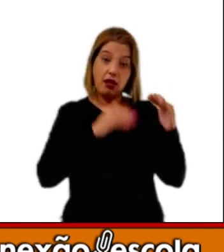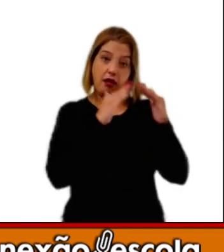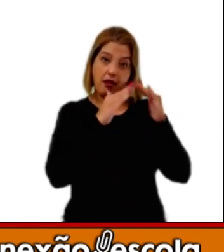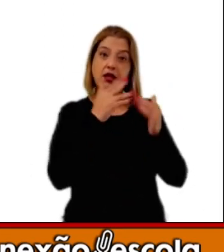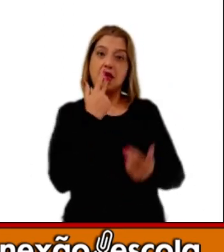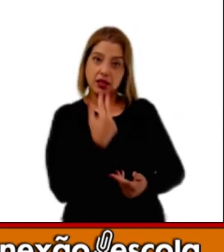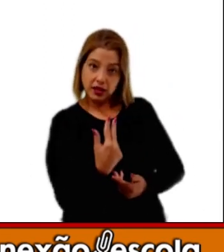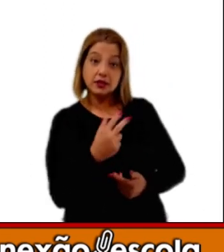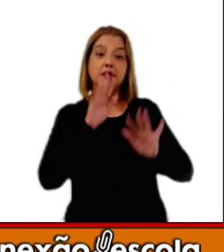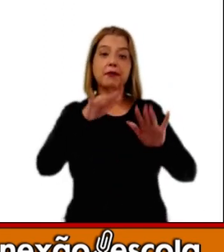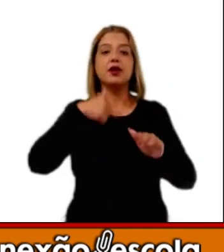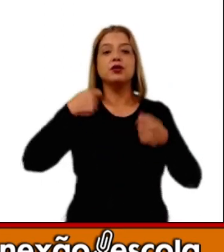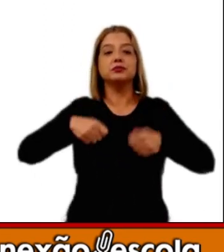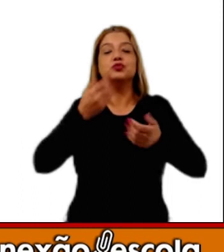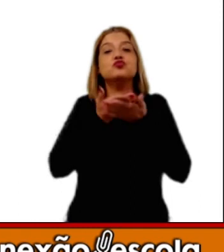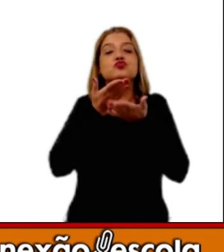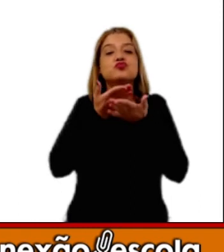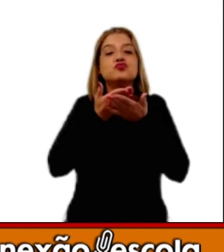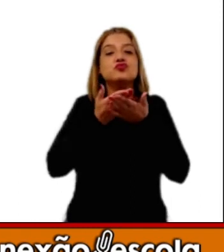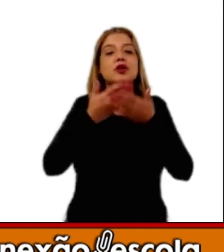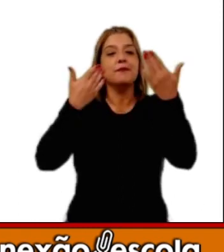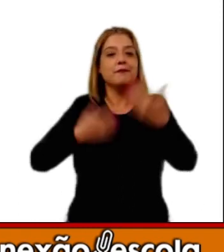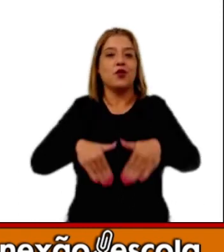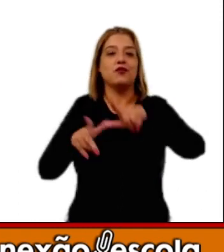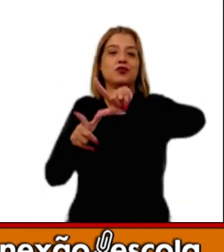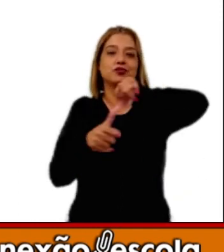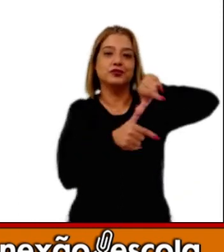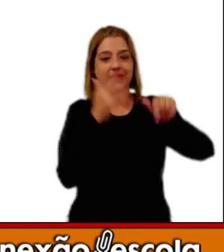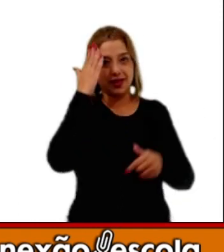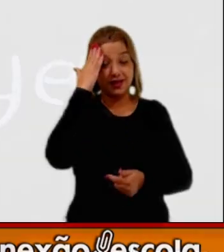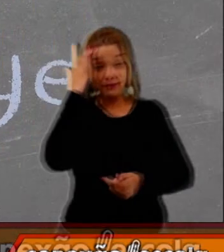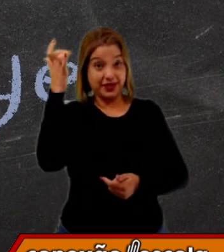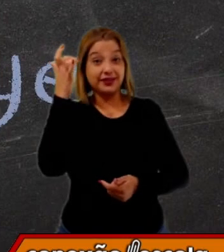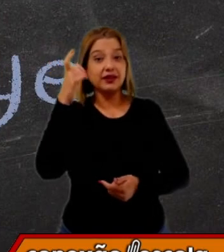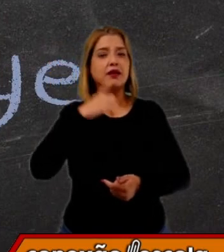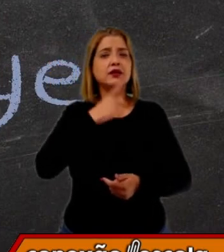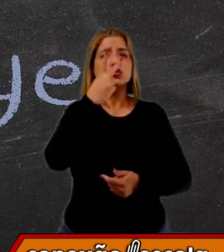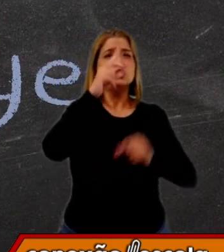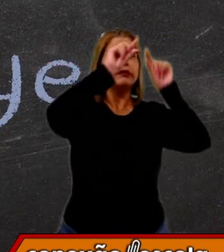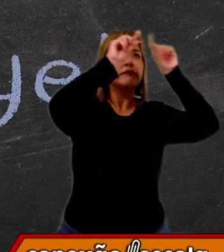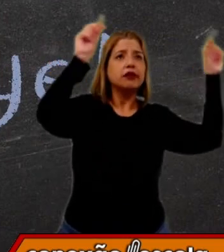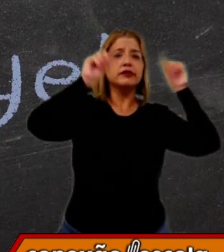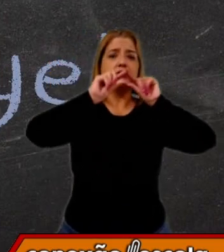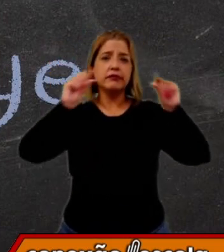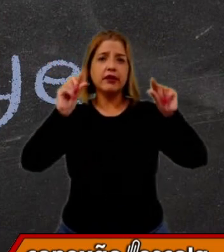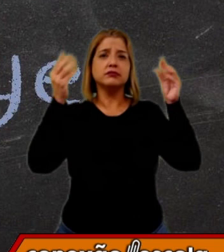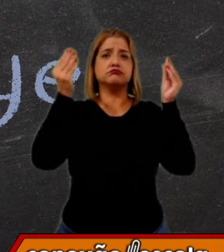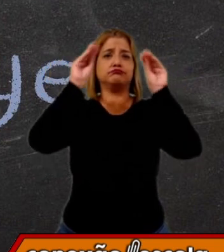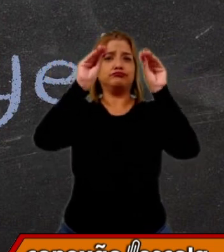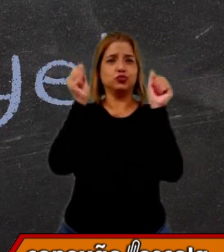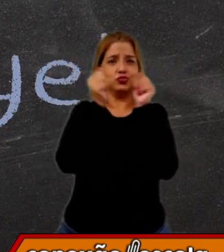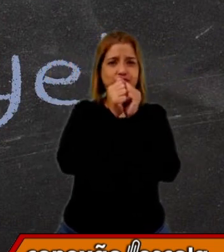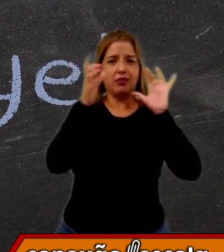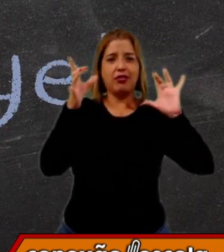eu tenho que estudar para minha prova de Geografia amanhã Observe que são duas frases em um mesmo momento né